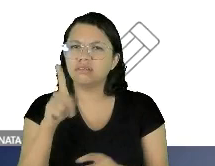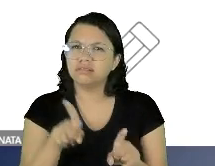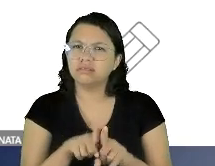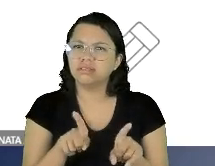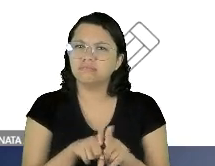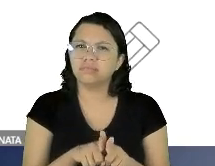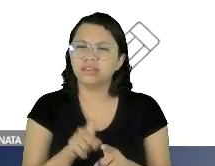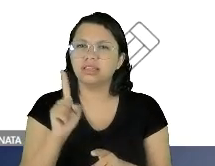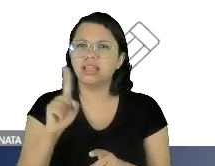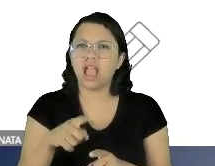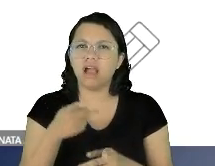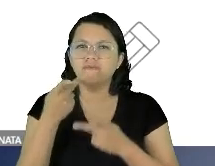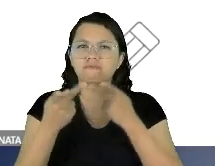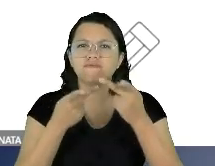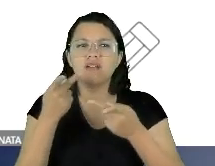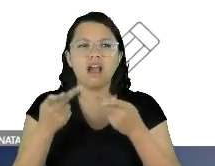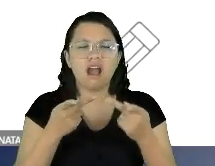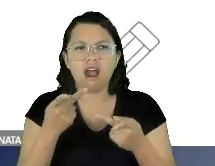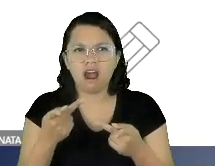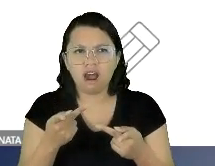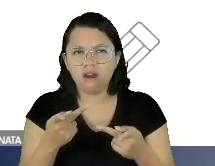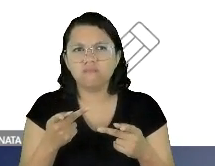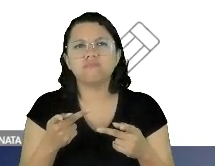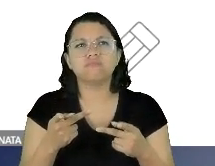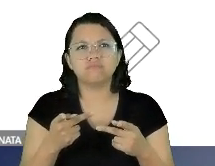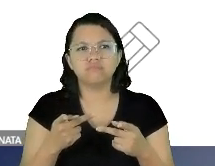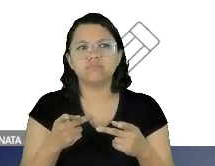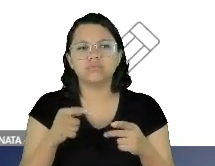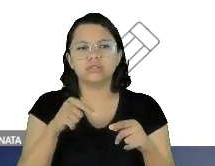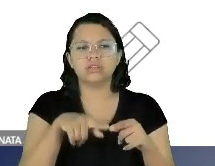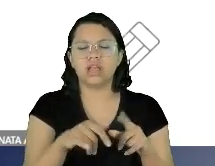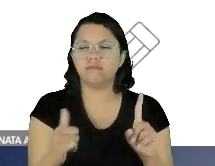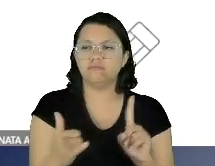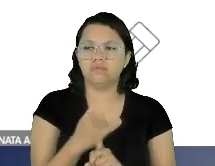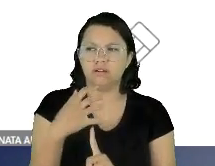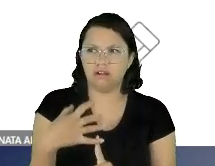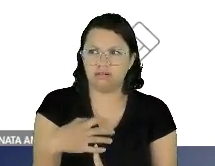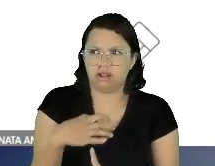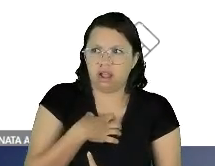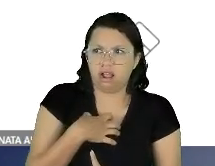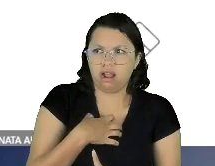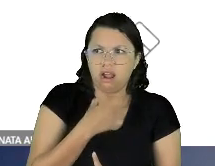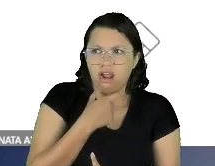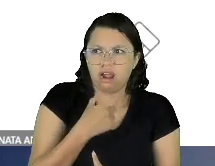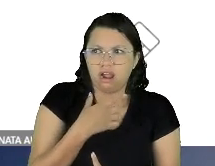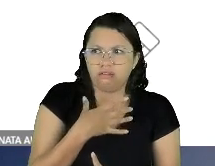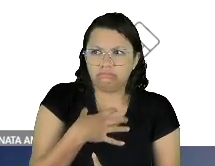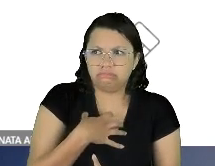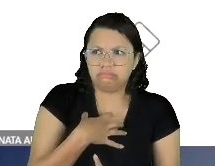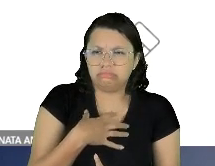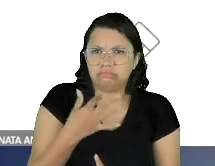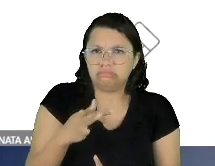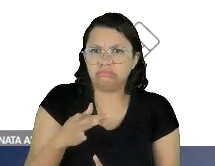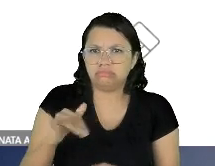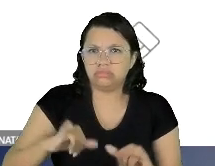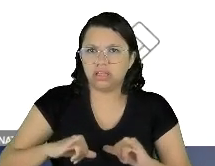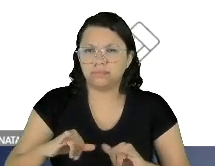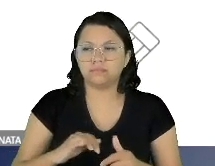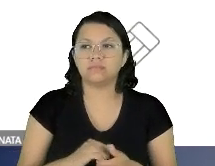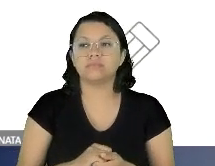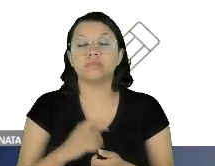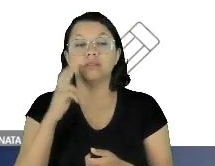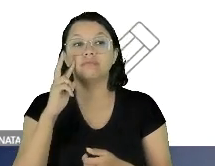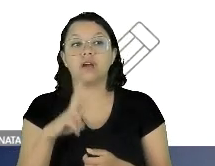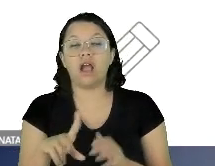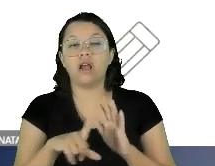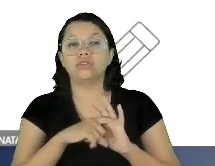manifestação verbal considerada ofensiva pela vítima. A injúria, se a gente for olhar o artigo 140 do Código Penal, a